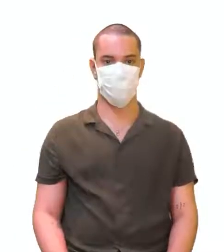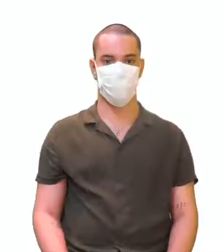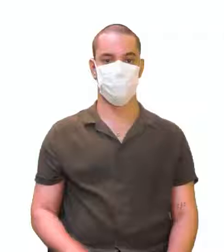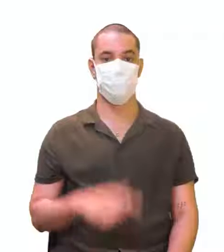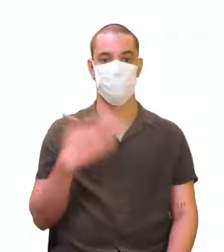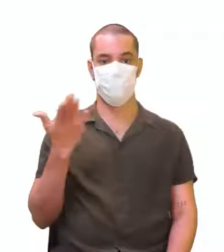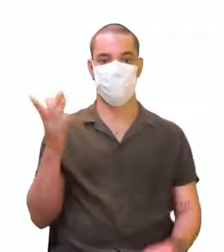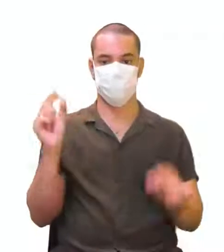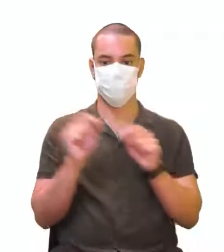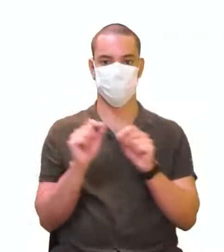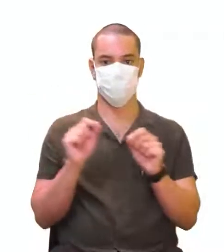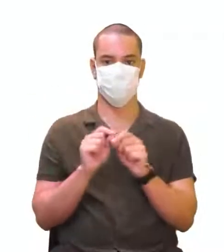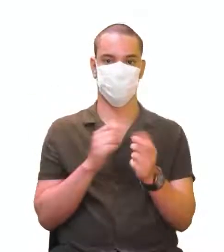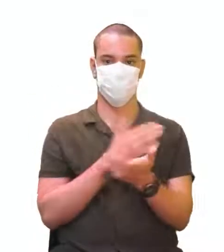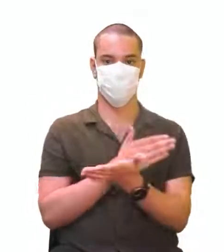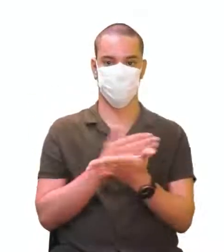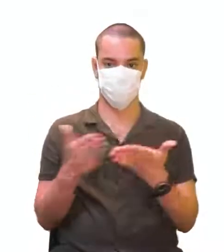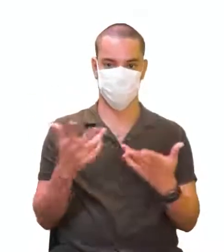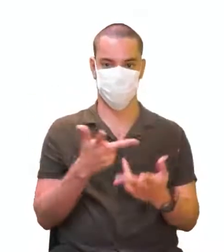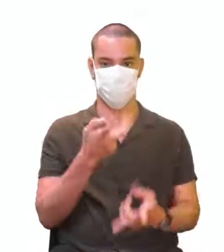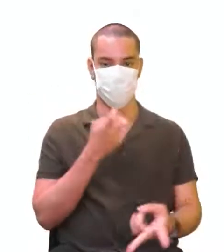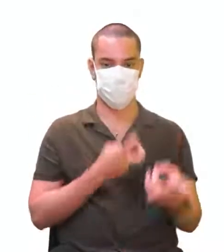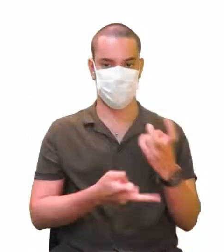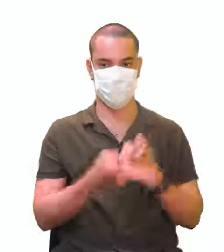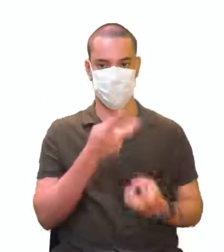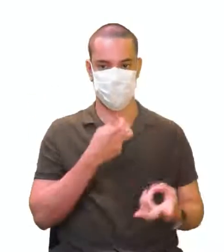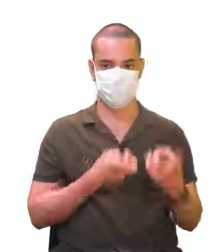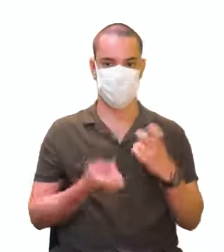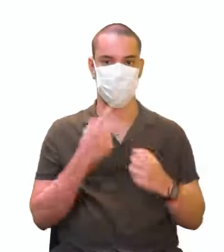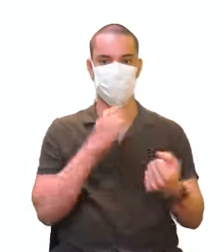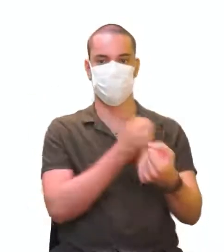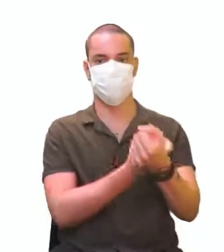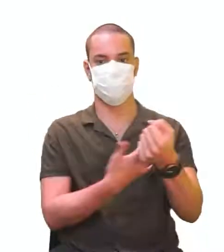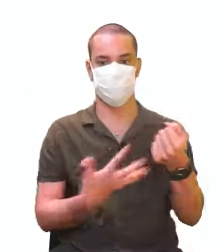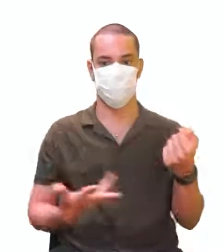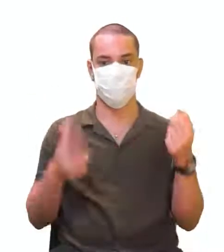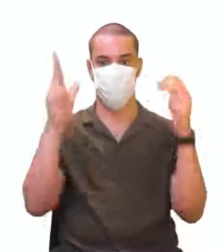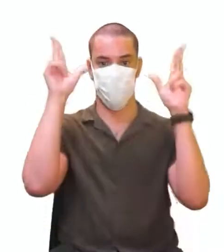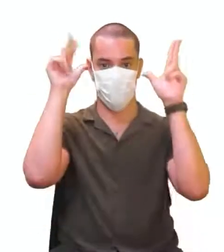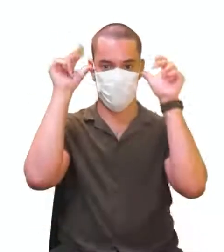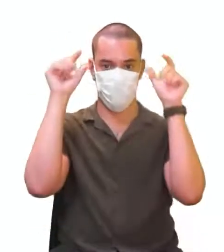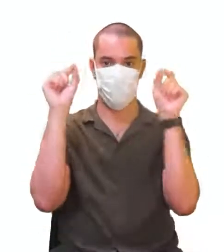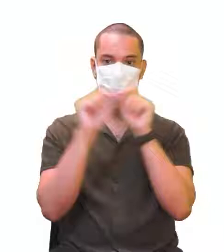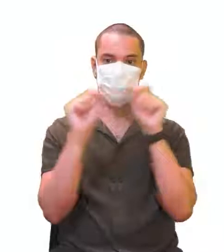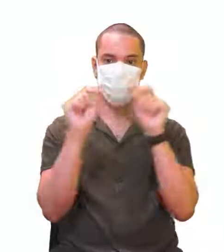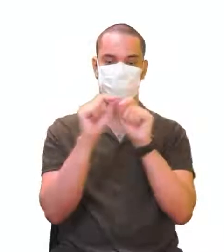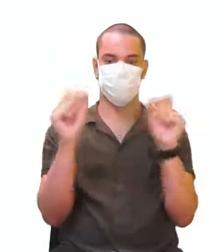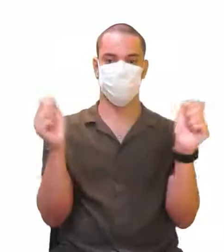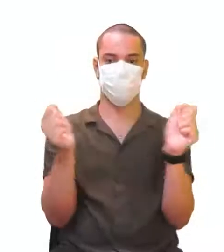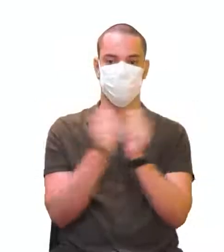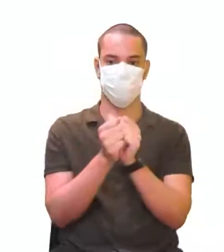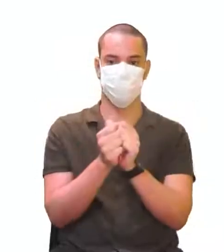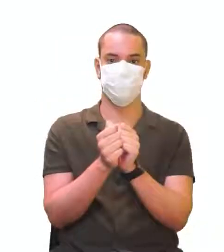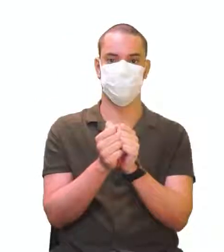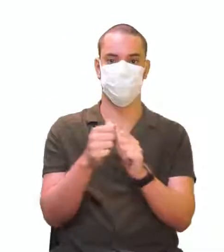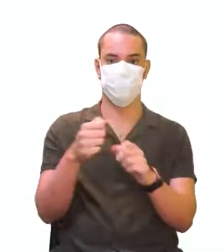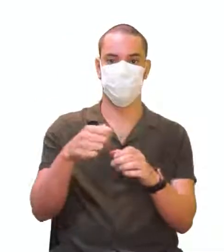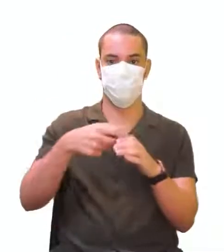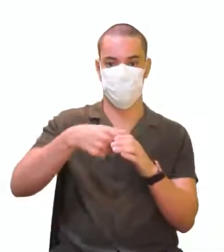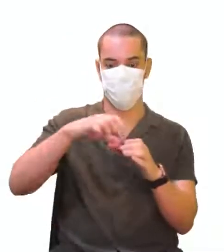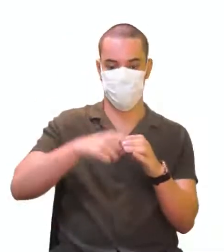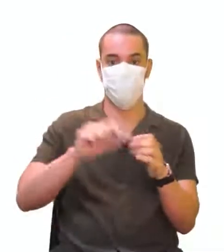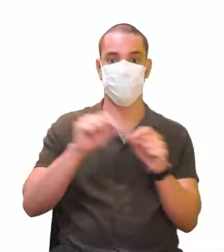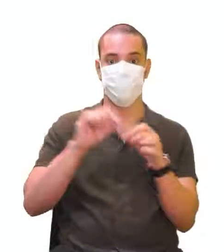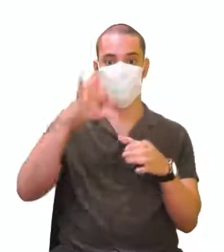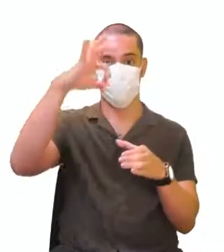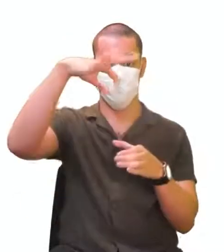ele, a partir da extração do sangue desse coelhinho, eles fizeram o soro anti-RH. E aí, a partir